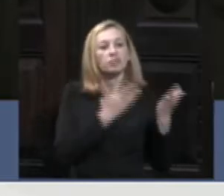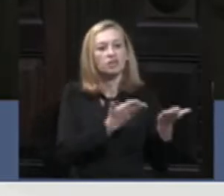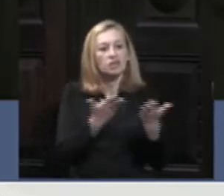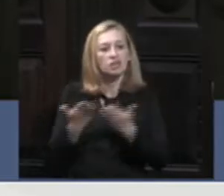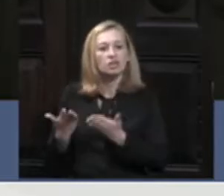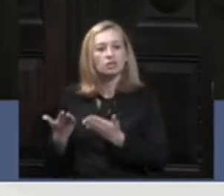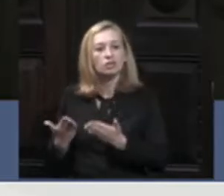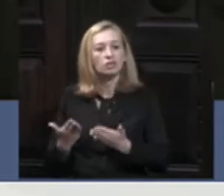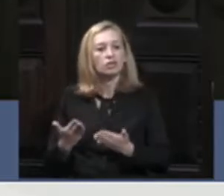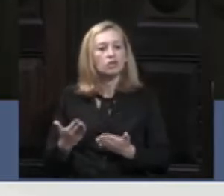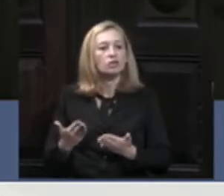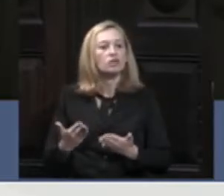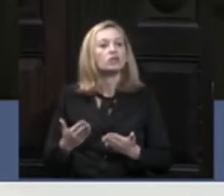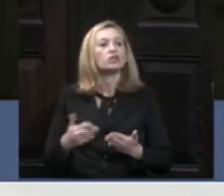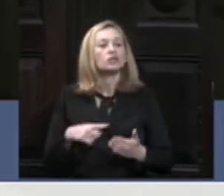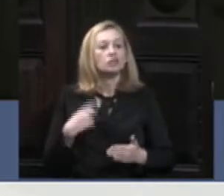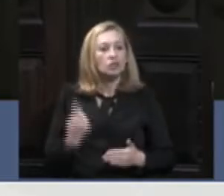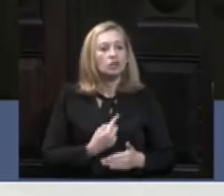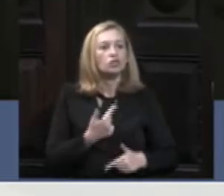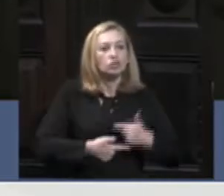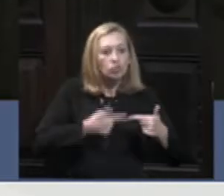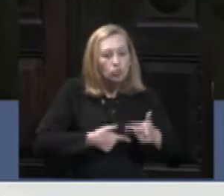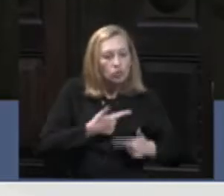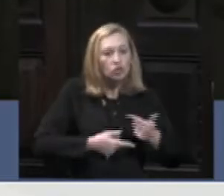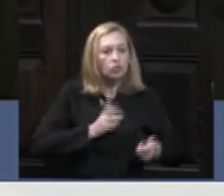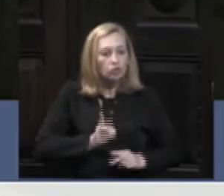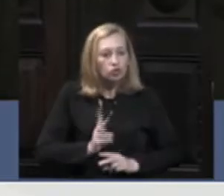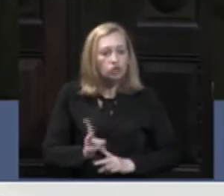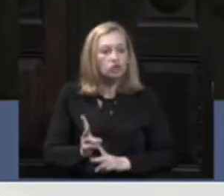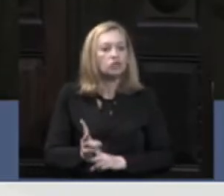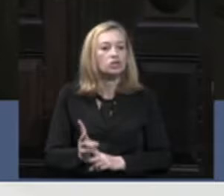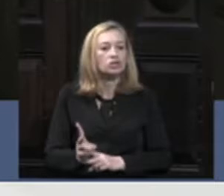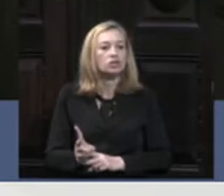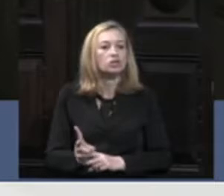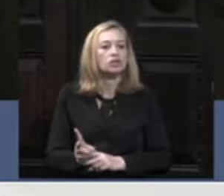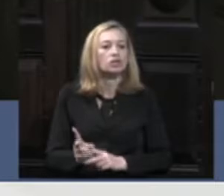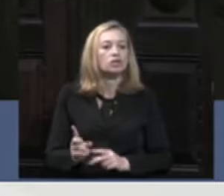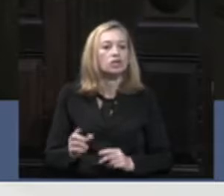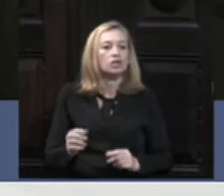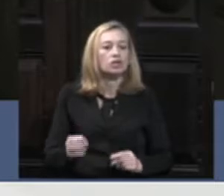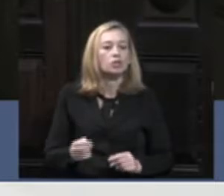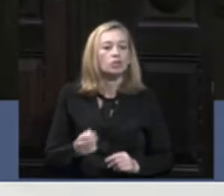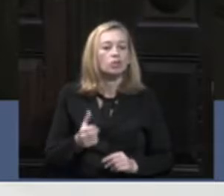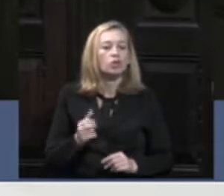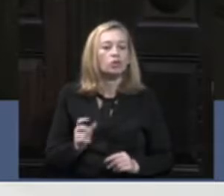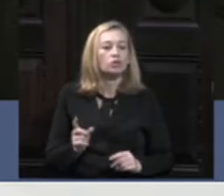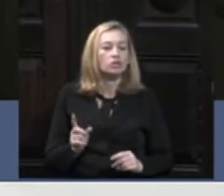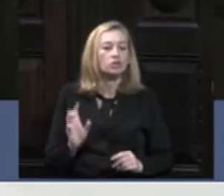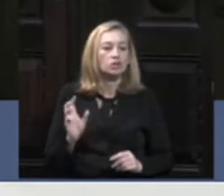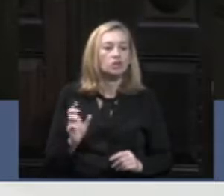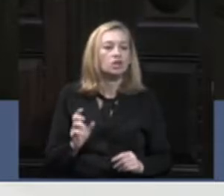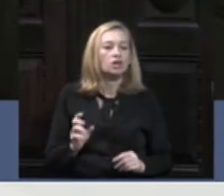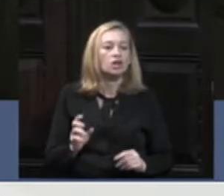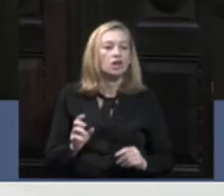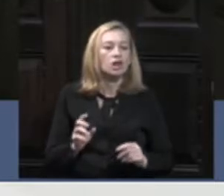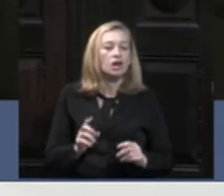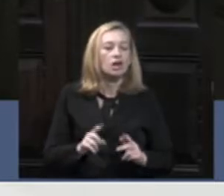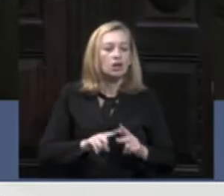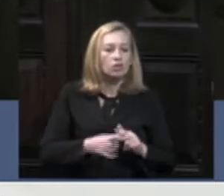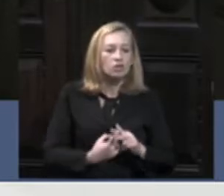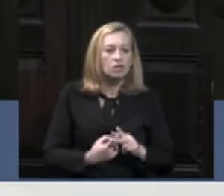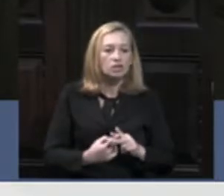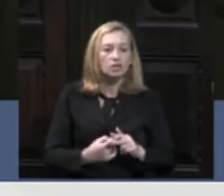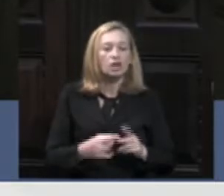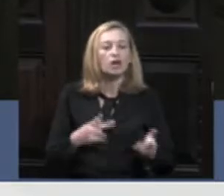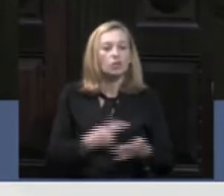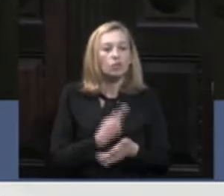muito tempo. Vamos continuar a luta e, em curto espaço de tempo, corrigir essa distorção que